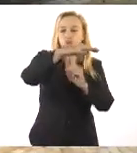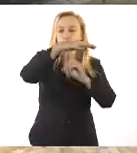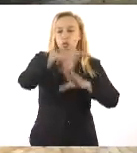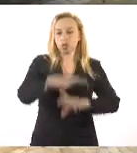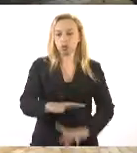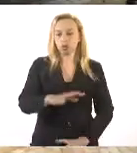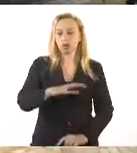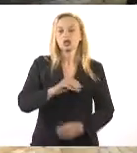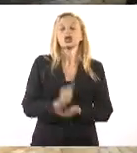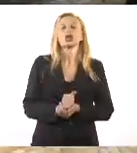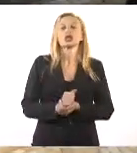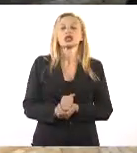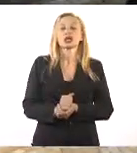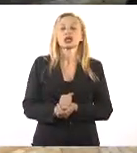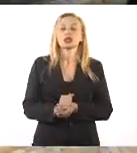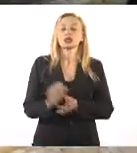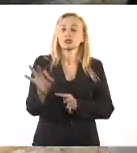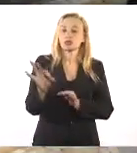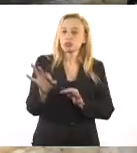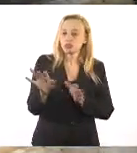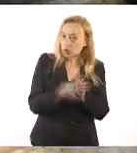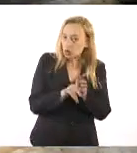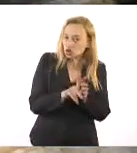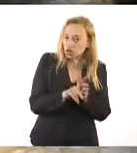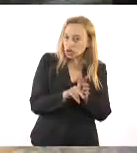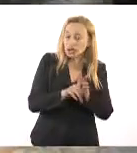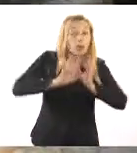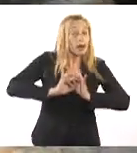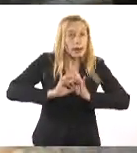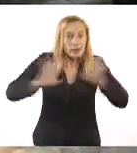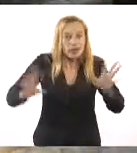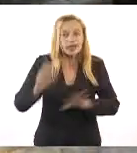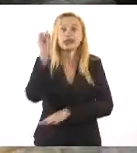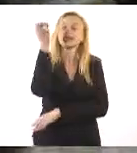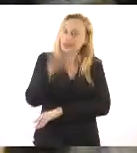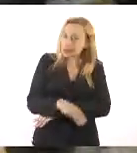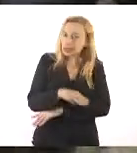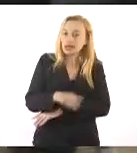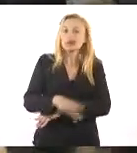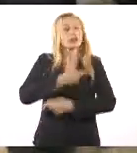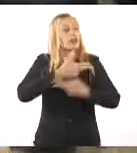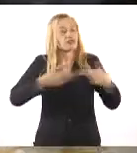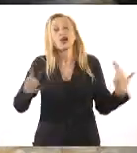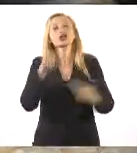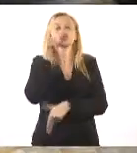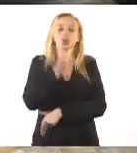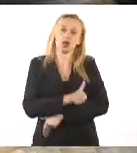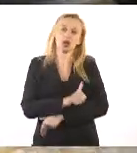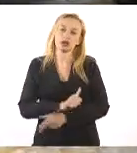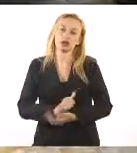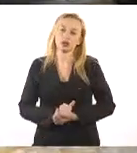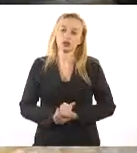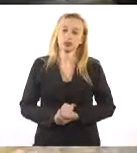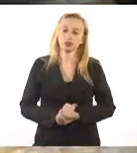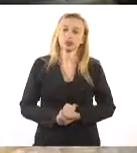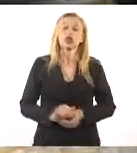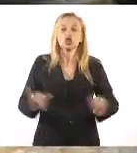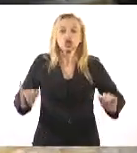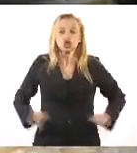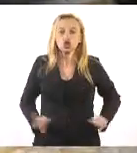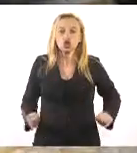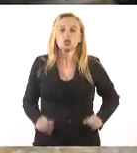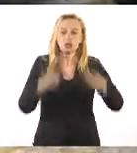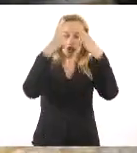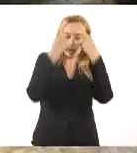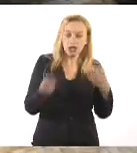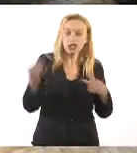E esse projeto é uma carta de alforria, sim, para muitas mulheres que sofrem